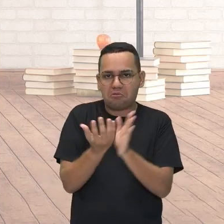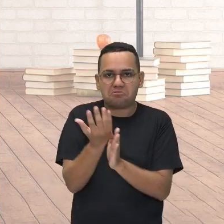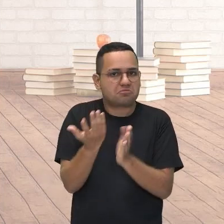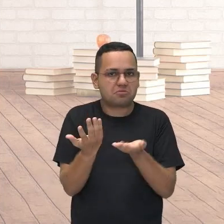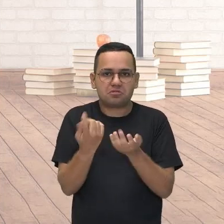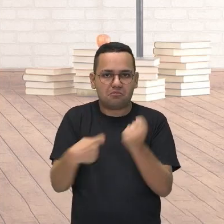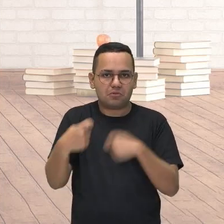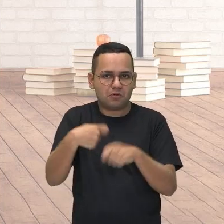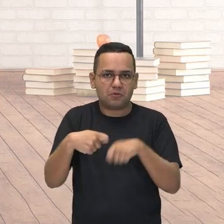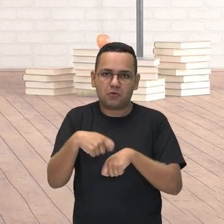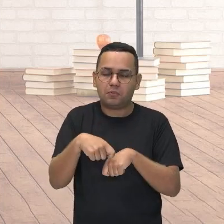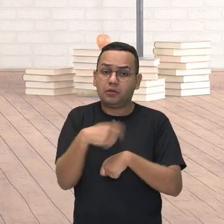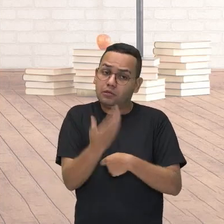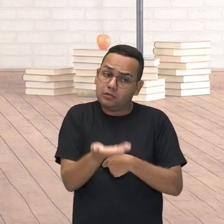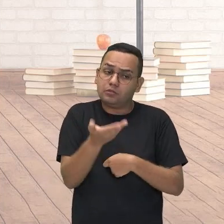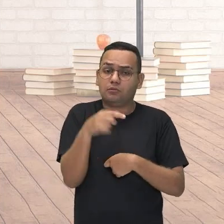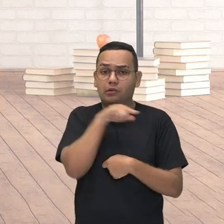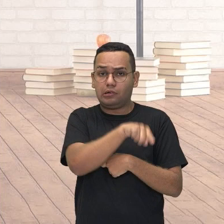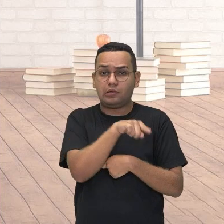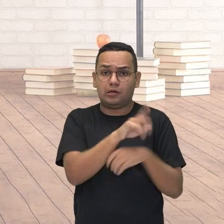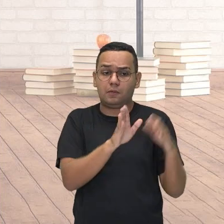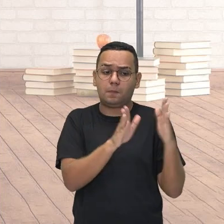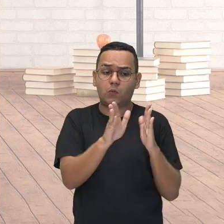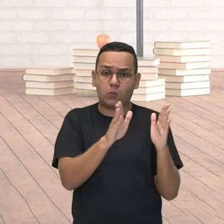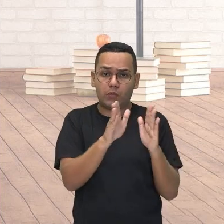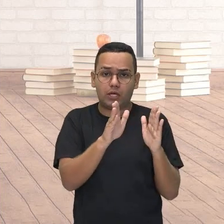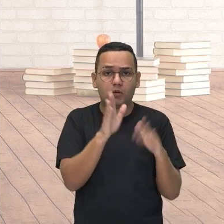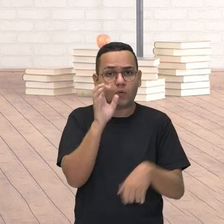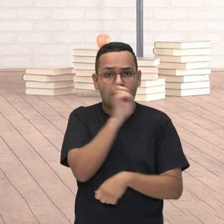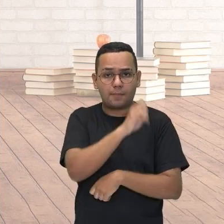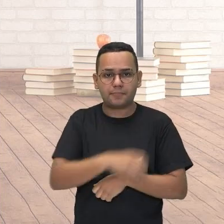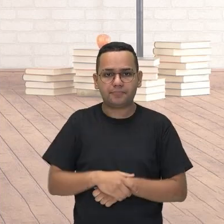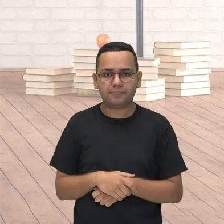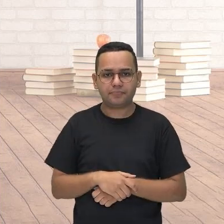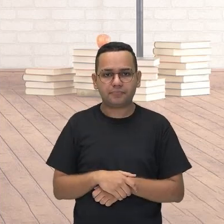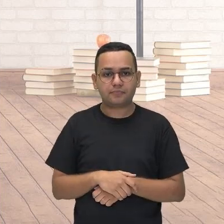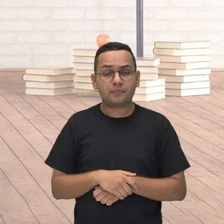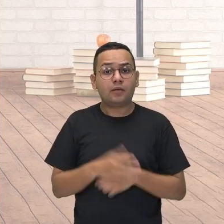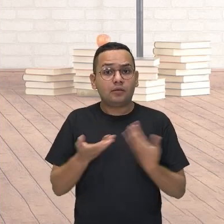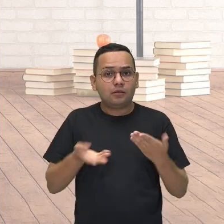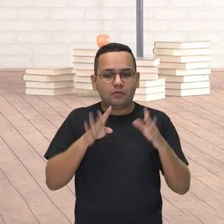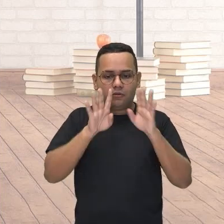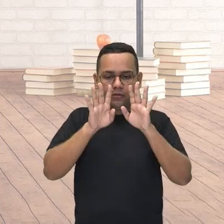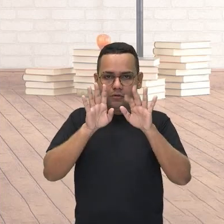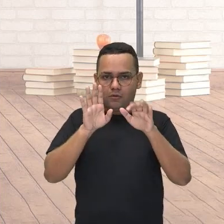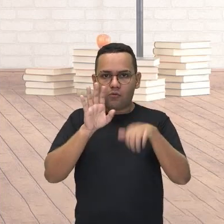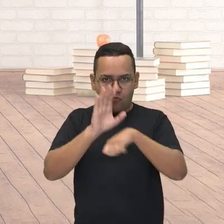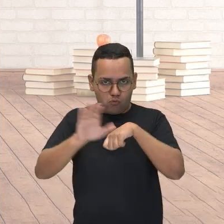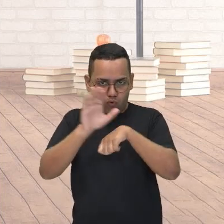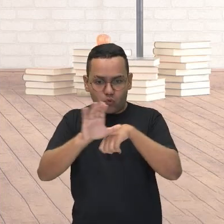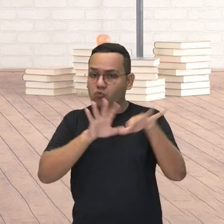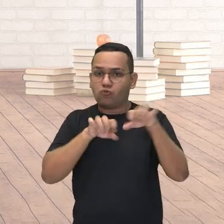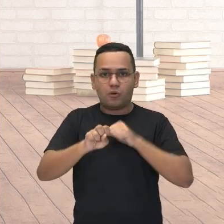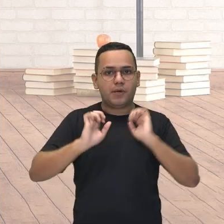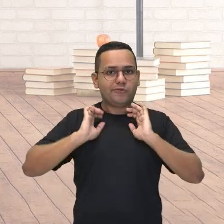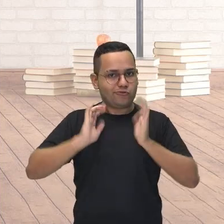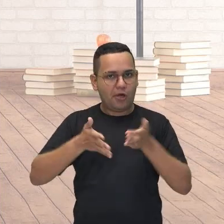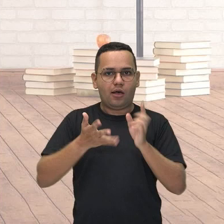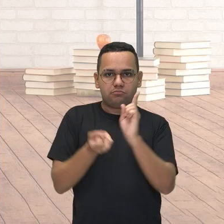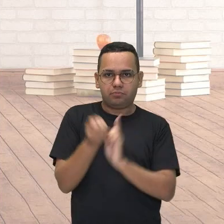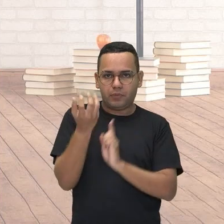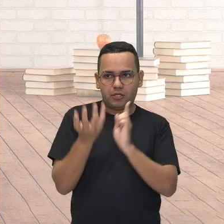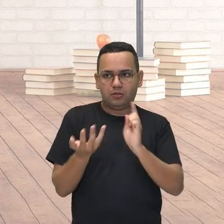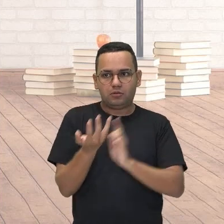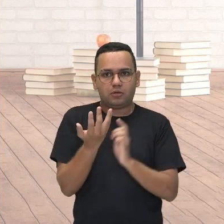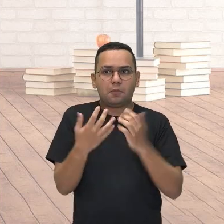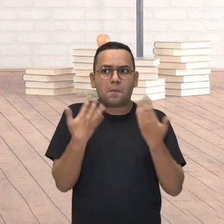a tua meta de curto prazo. Ai, terminei o meu curso de empreendedorismo, legal, já consegui atingir a minha meta de curto prazo. Agora a